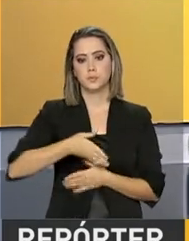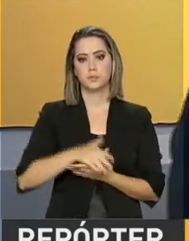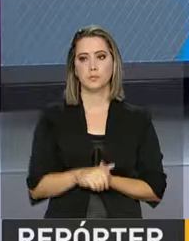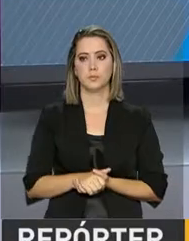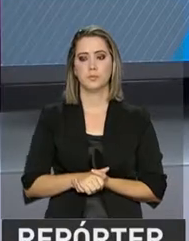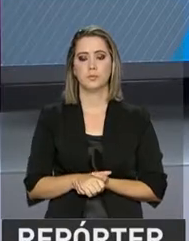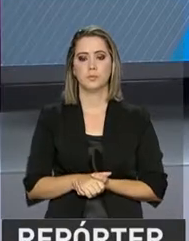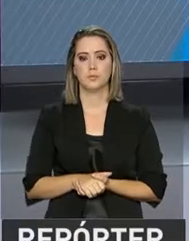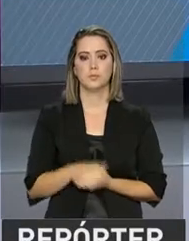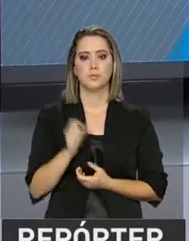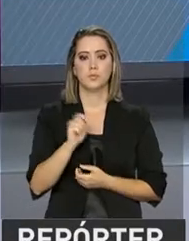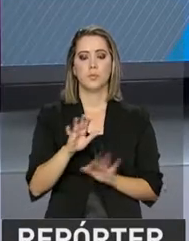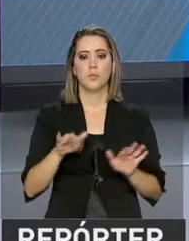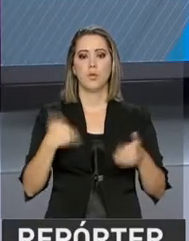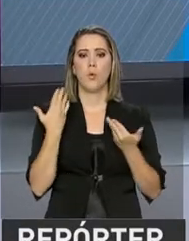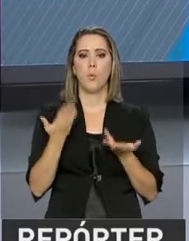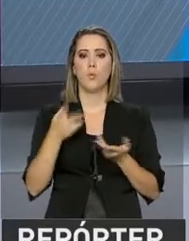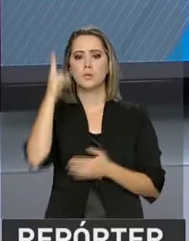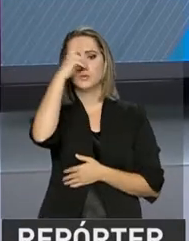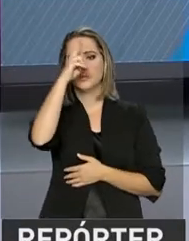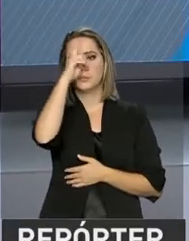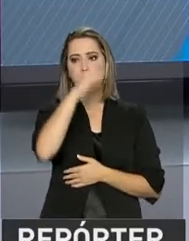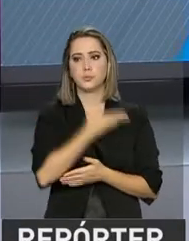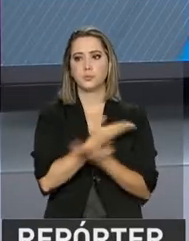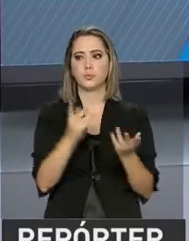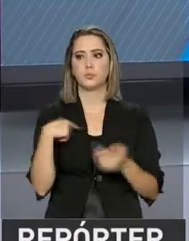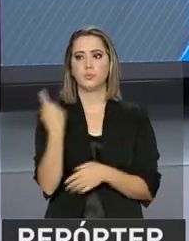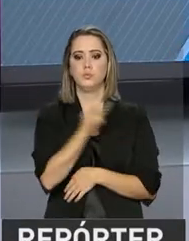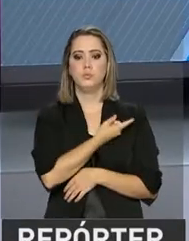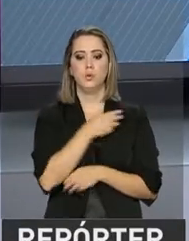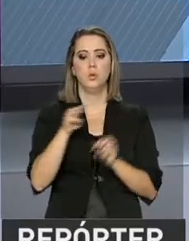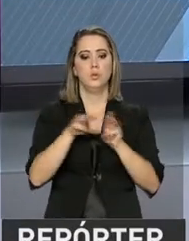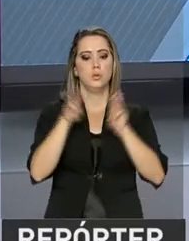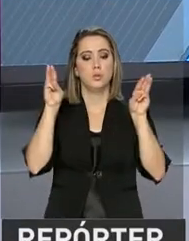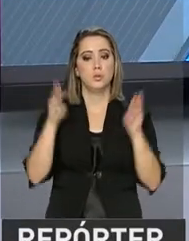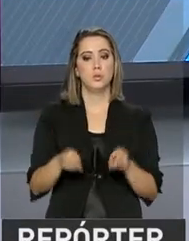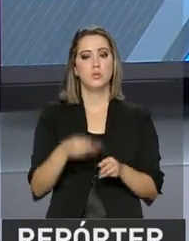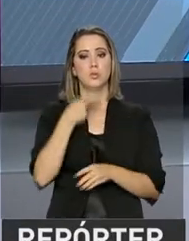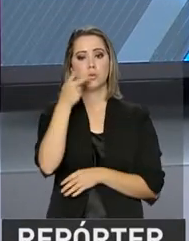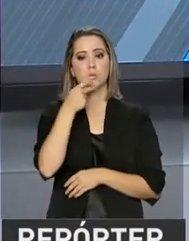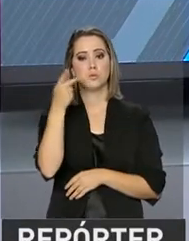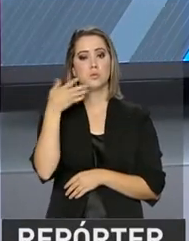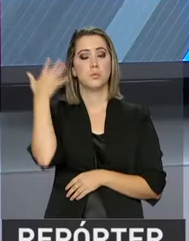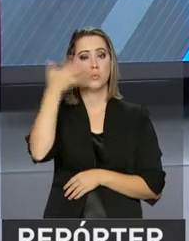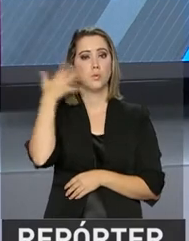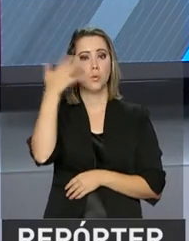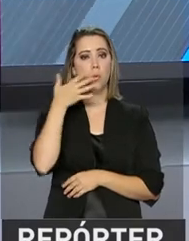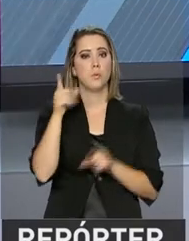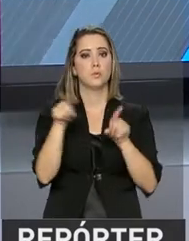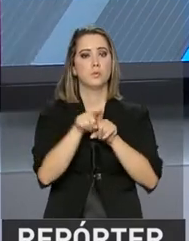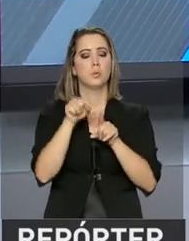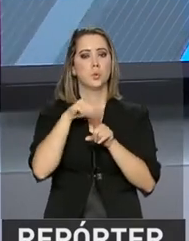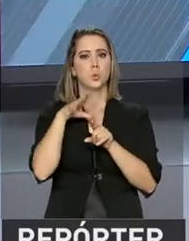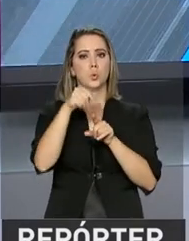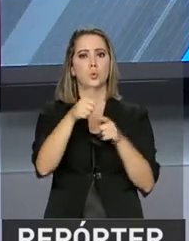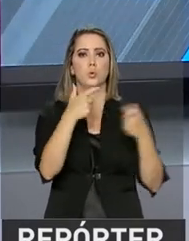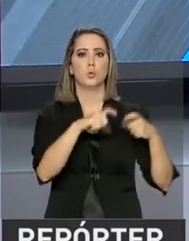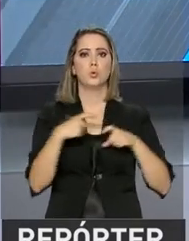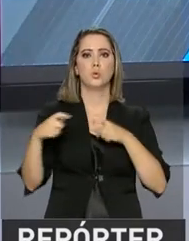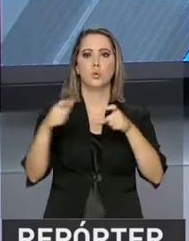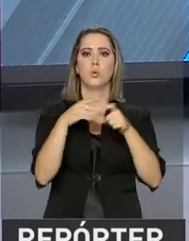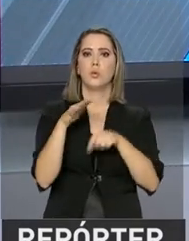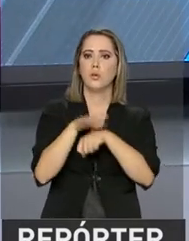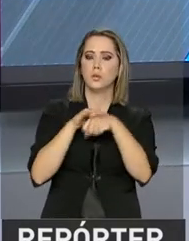vídeo. E quais as histórias que os nossos museus estão contando? Por todo lugar, o público conversa e